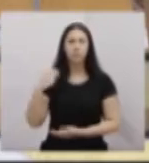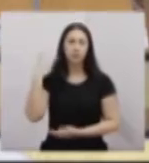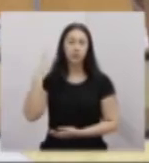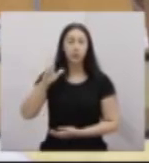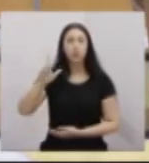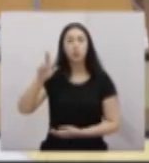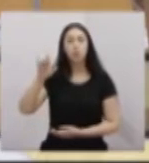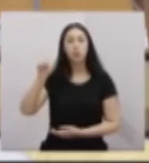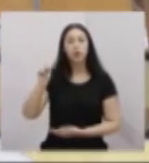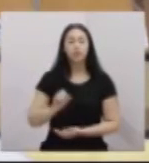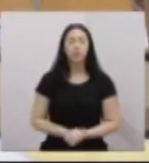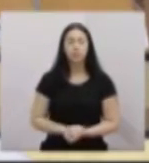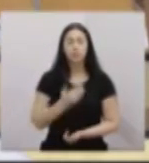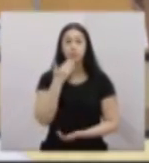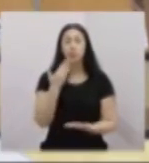Requerimento